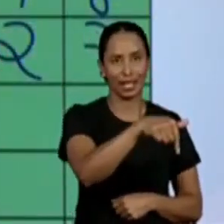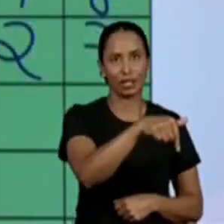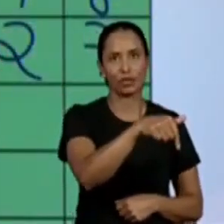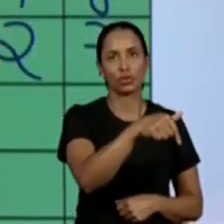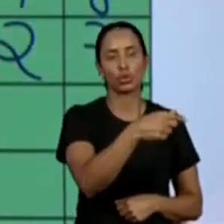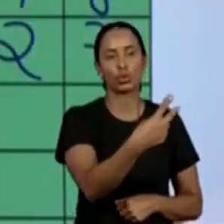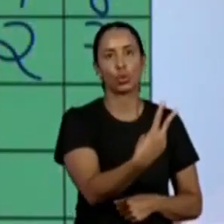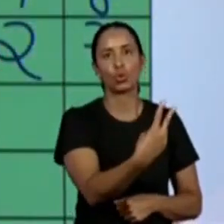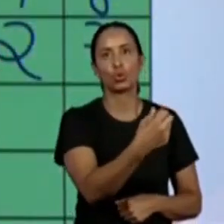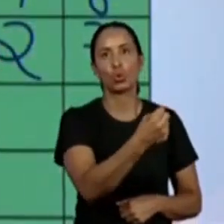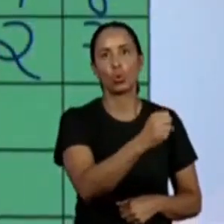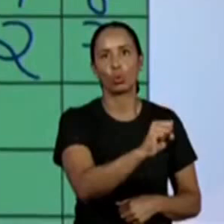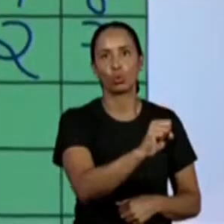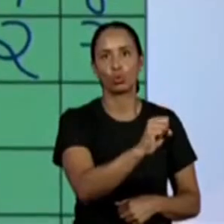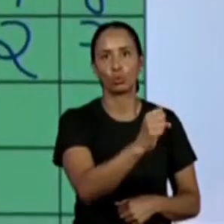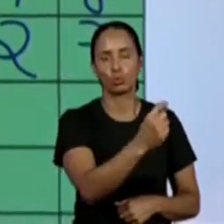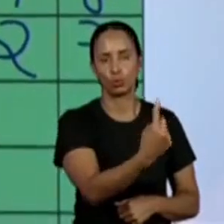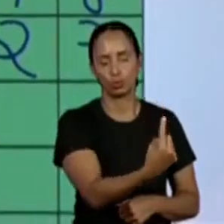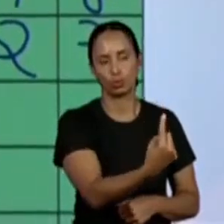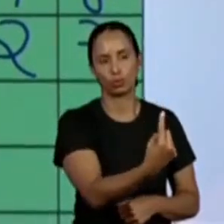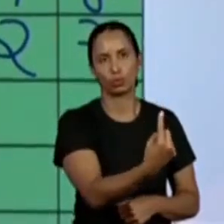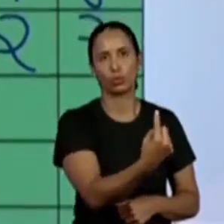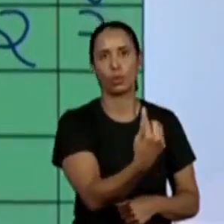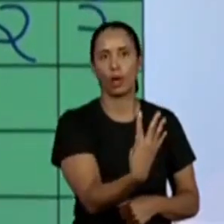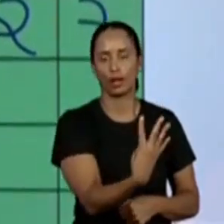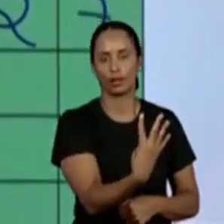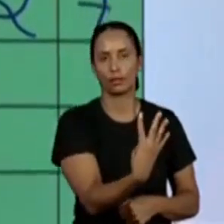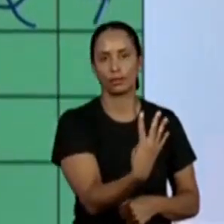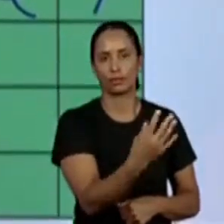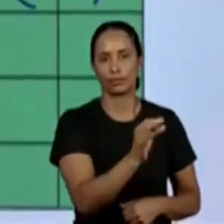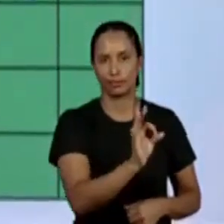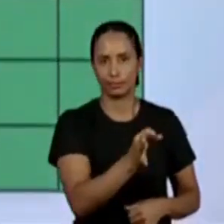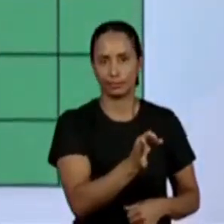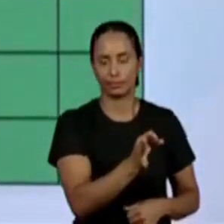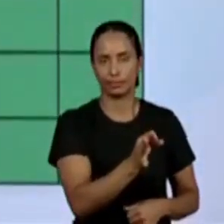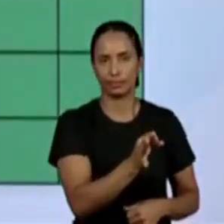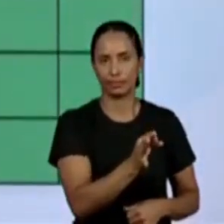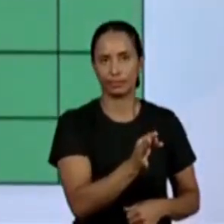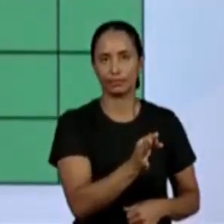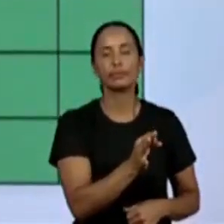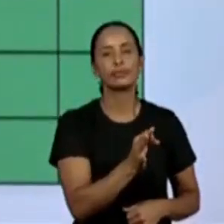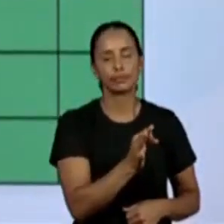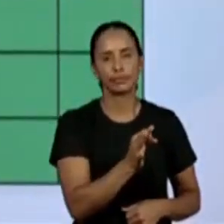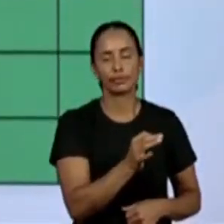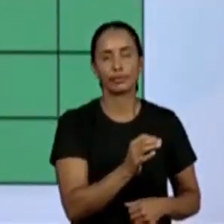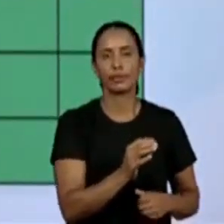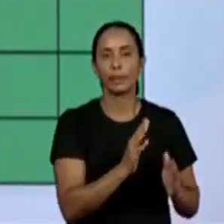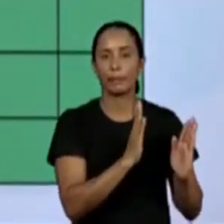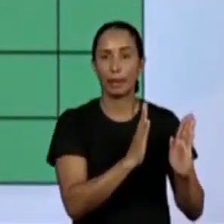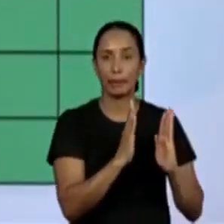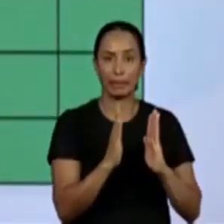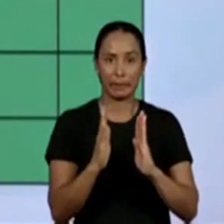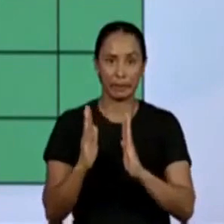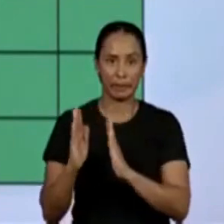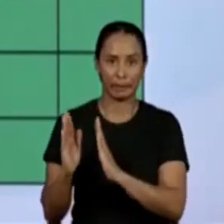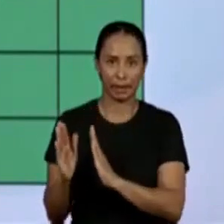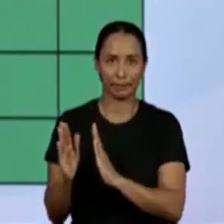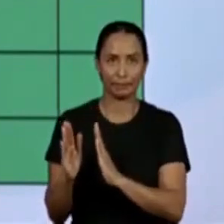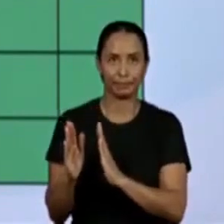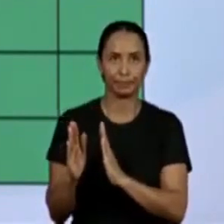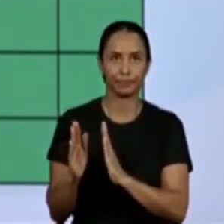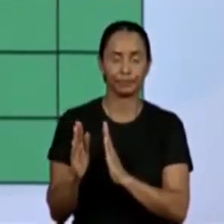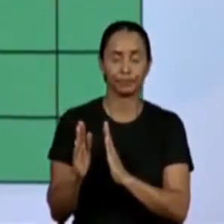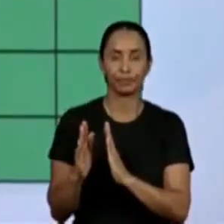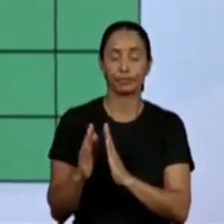8, 1, 4. Então essa é a ordem, né, que eu vou escrever. Se você olhar de novo, ó, estou